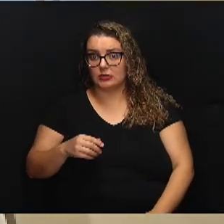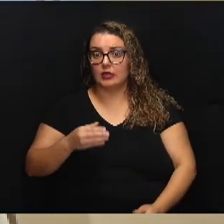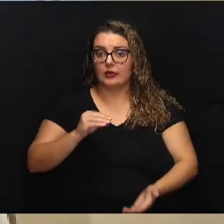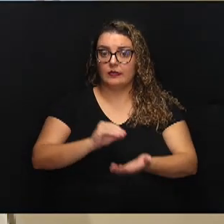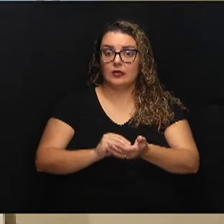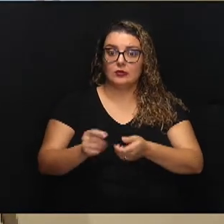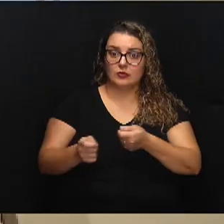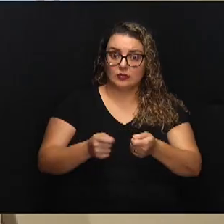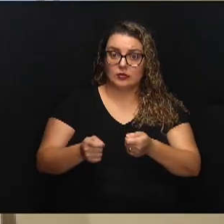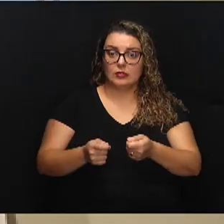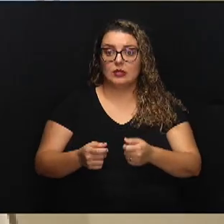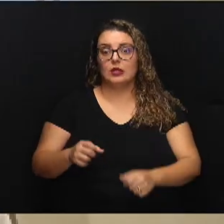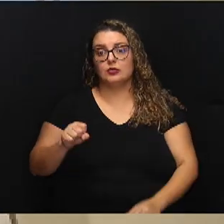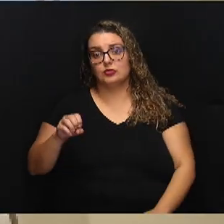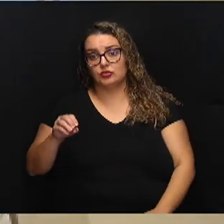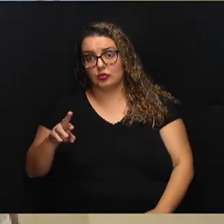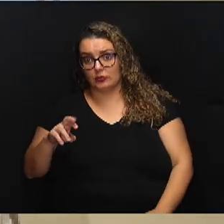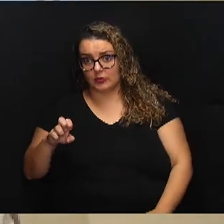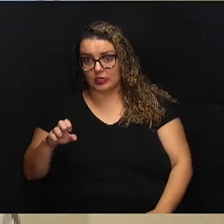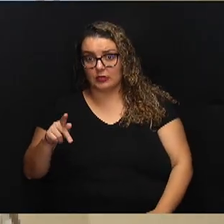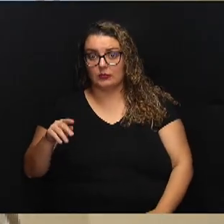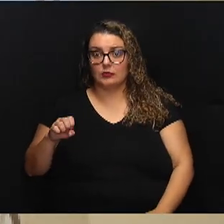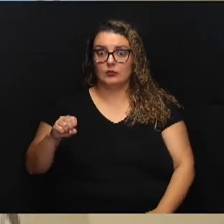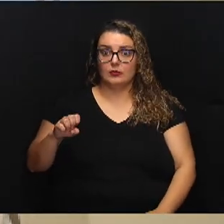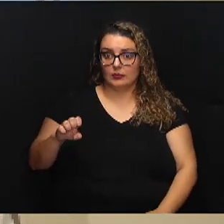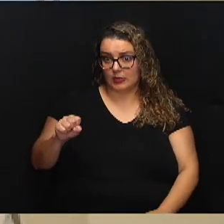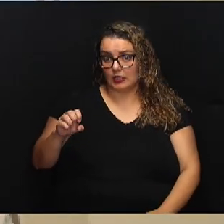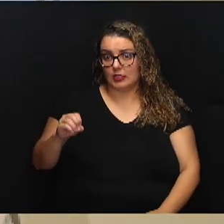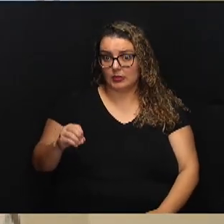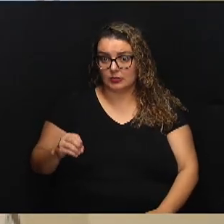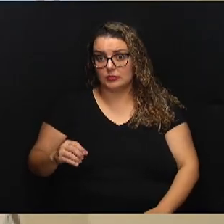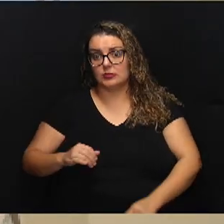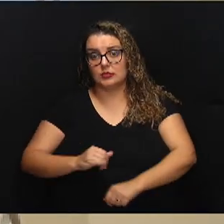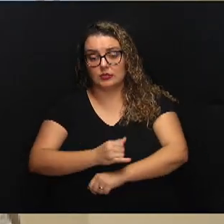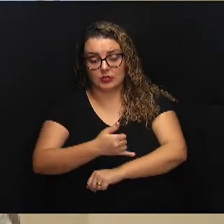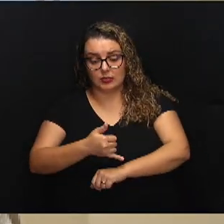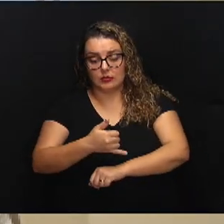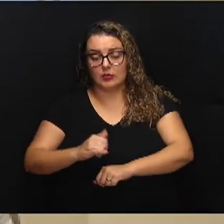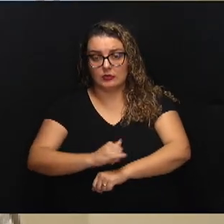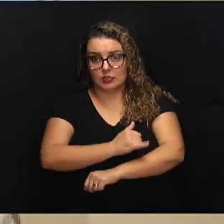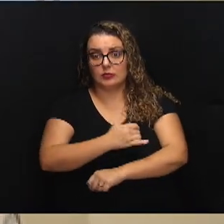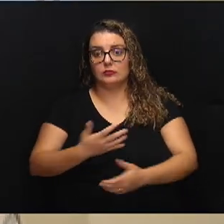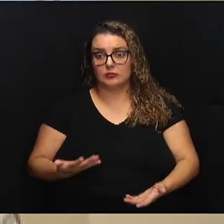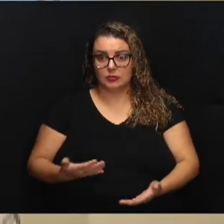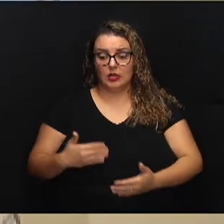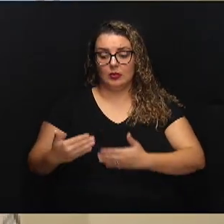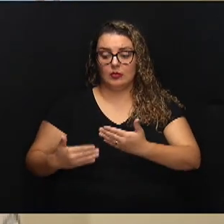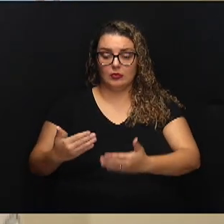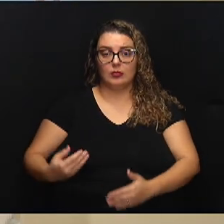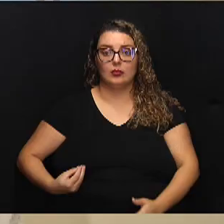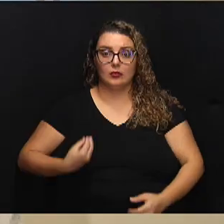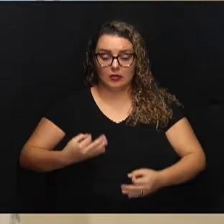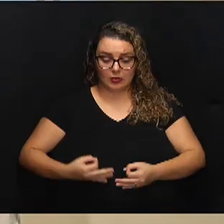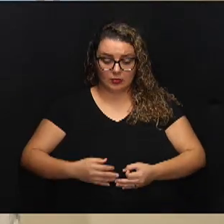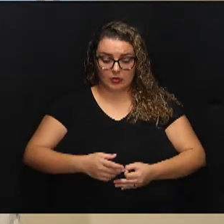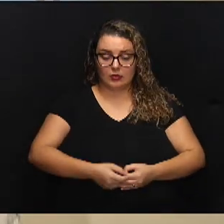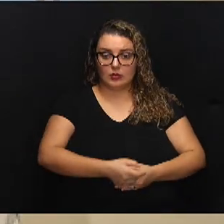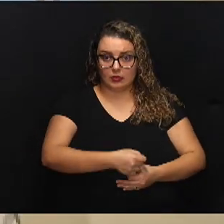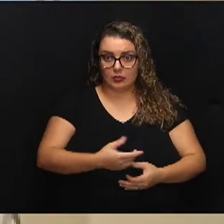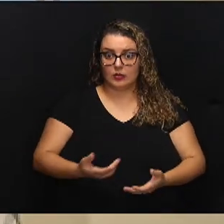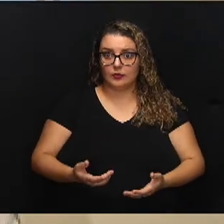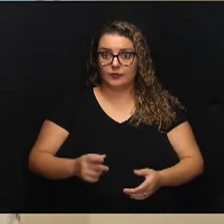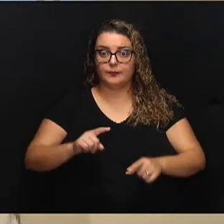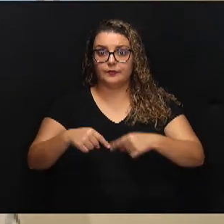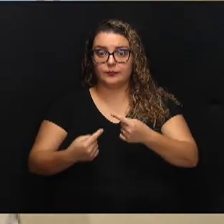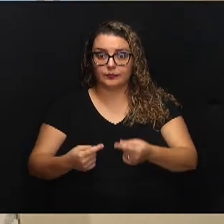no sobrepeso e no aumento de peso gradual, colocam a mulher sob risco de desenvolver ao longo da vida o câncer de ovário.